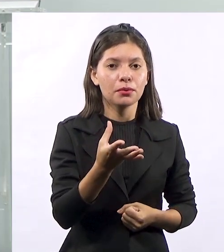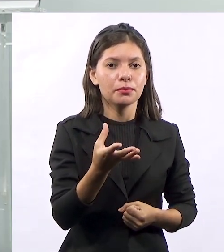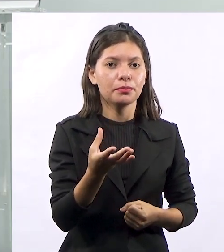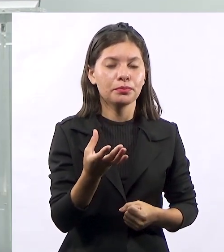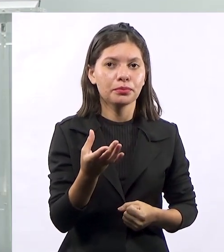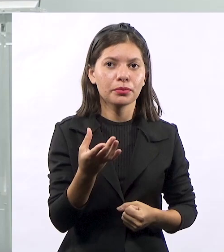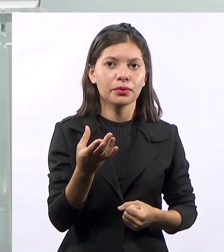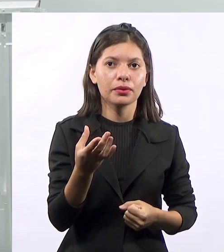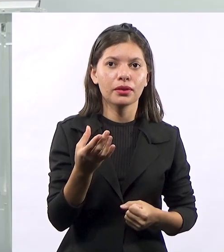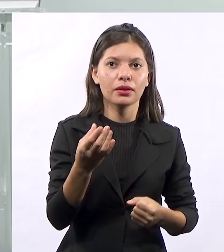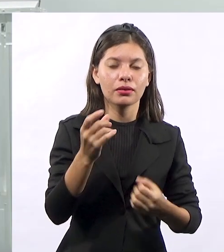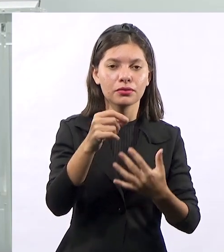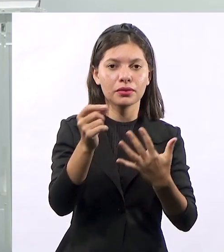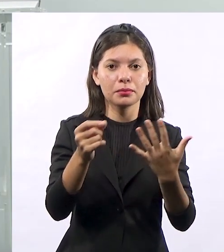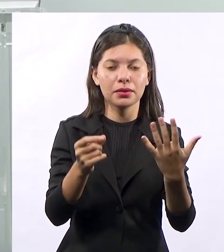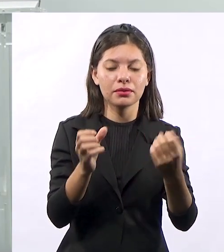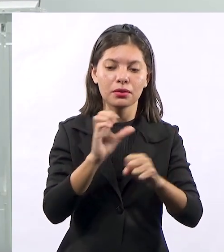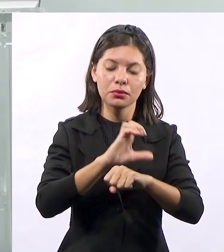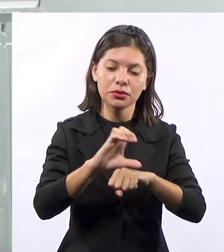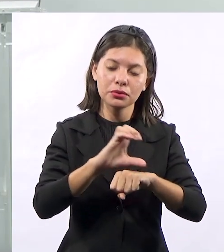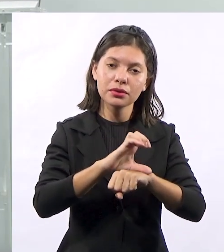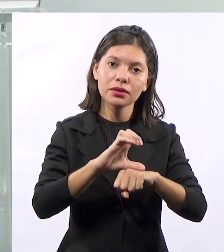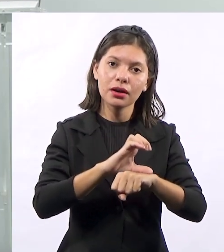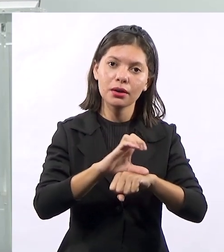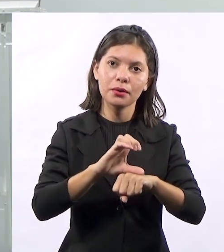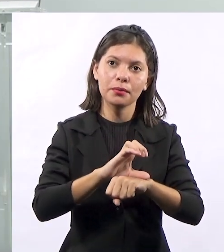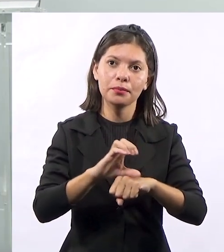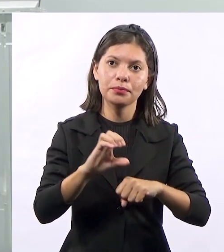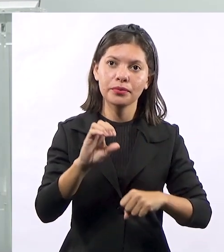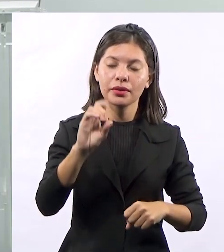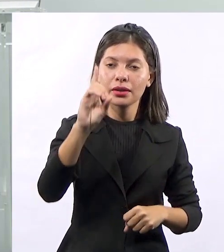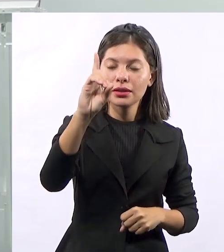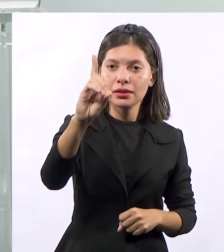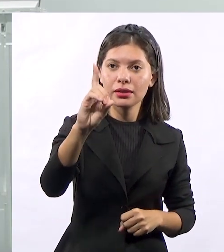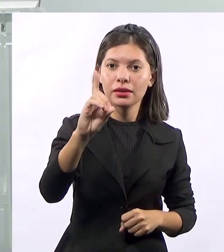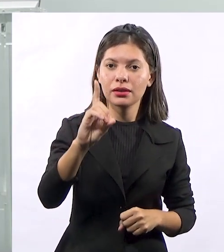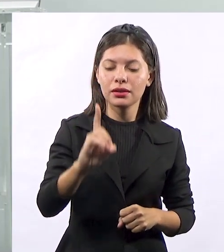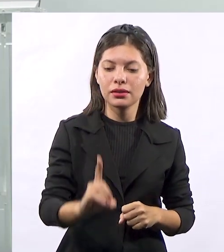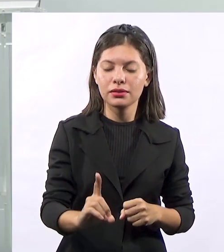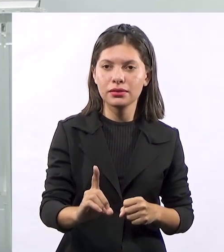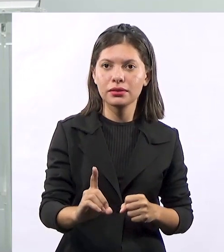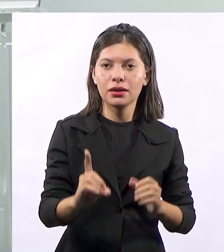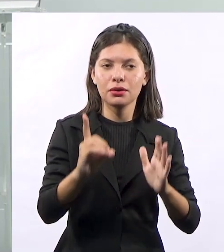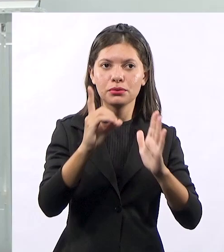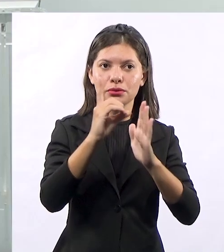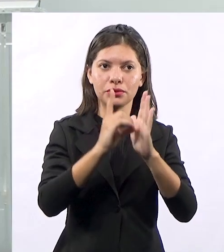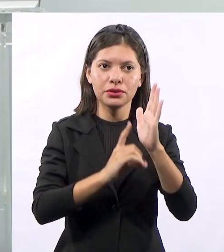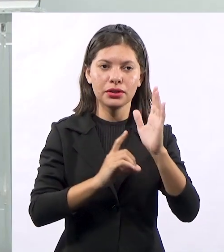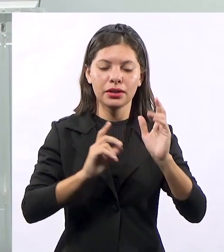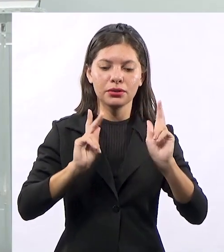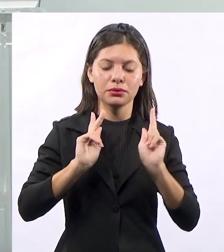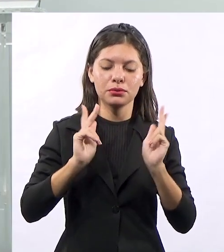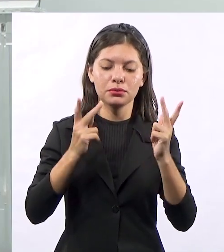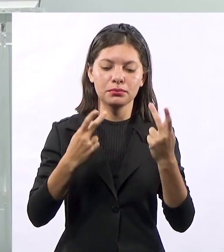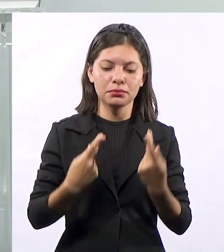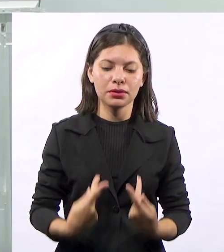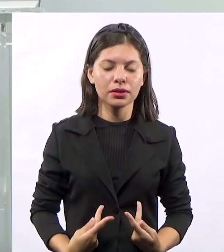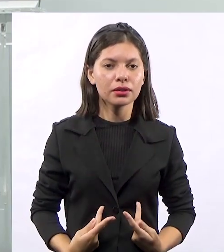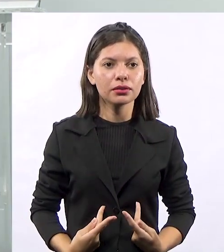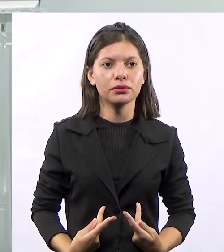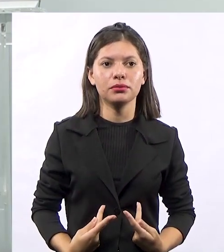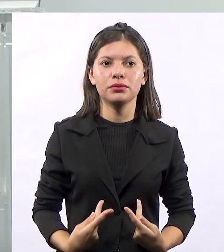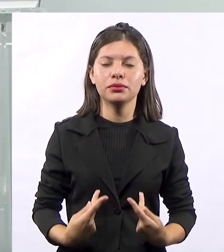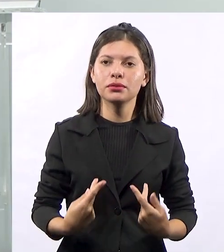dar base é a Constituição Federal, a Declaração dos Direitos Humanos, que traz a educação como um